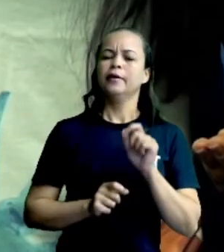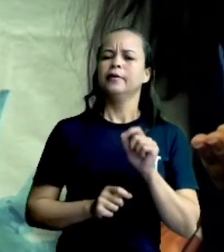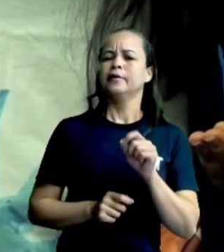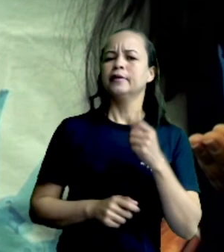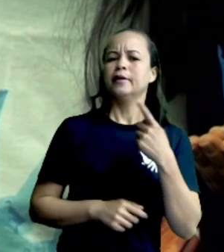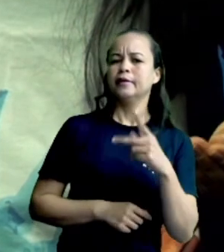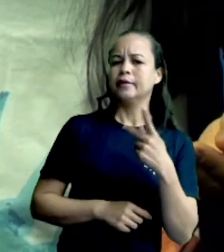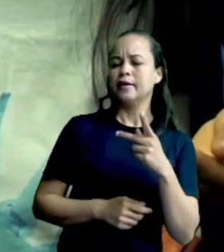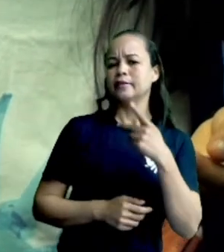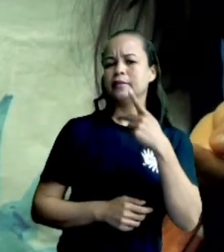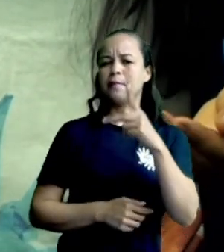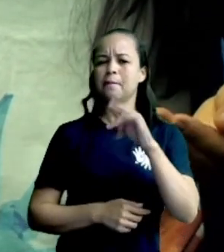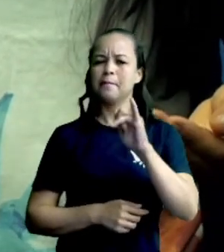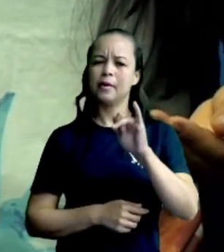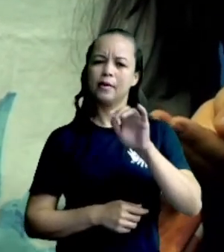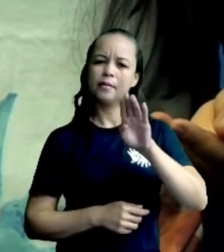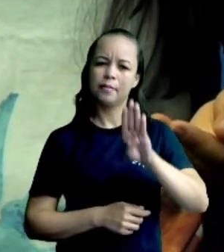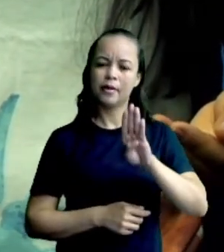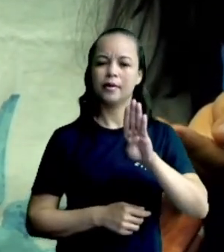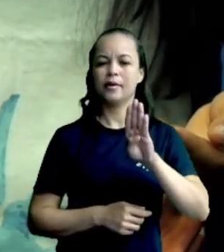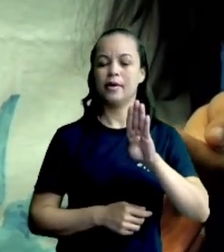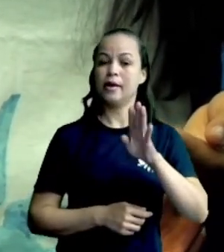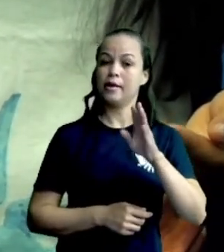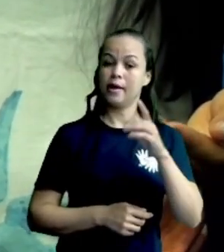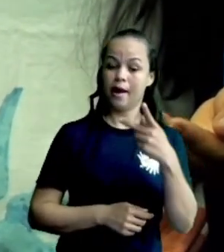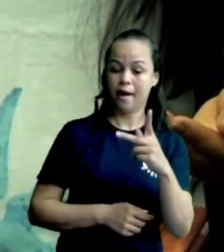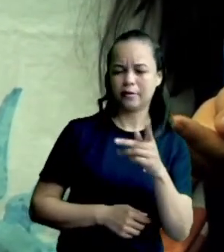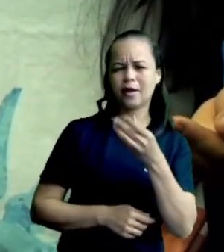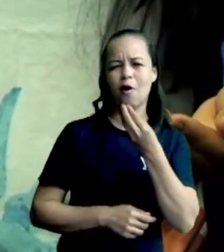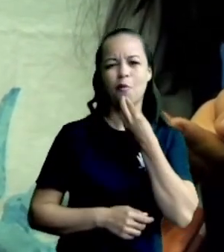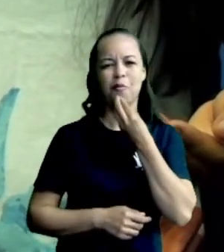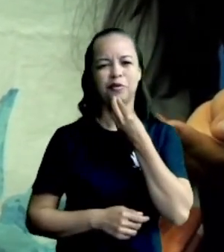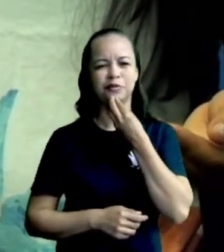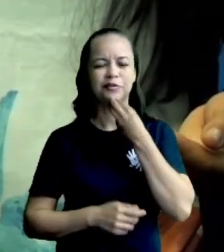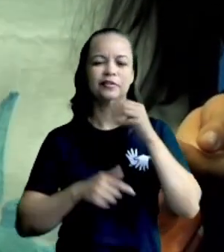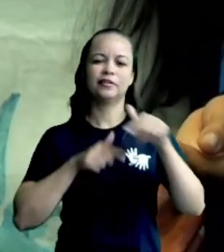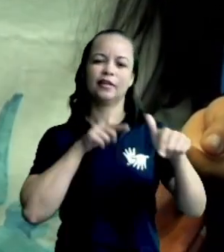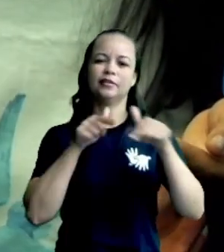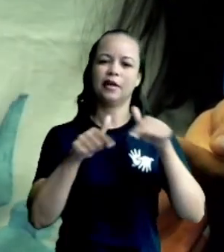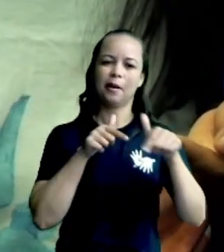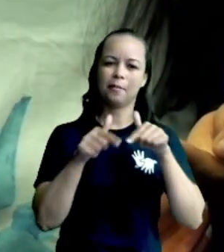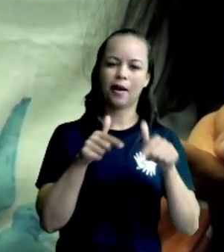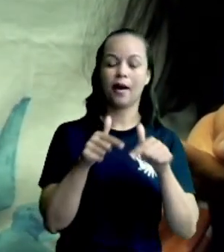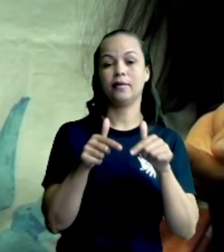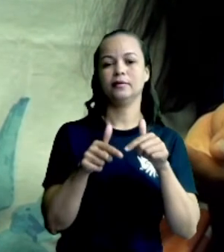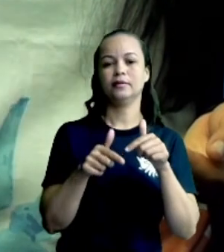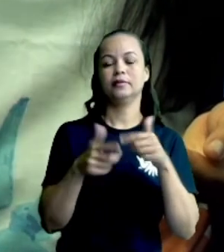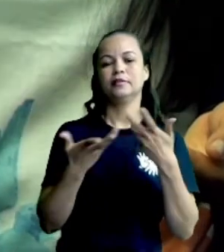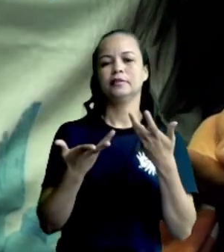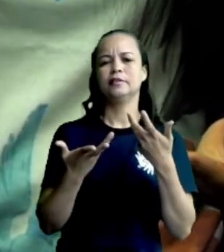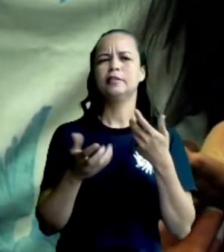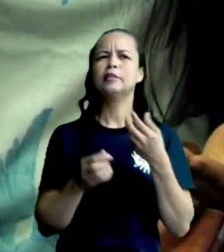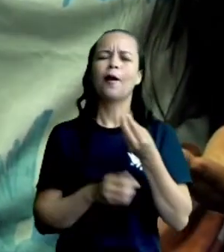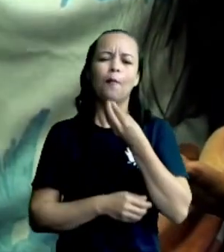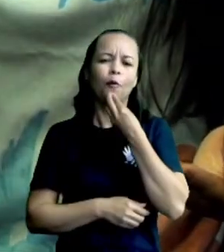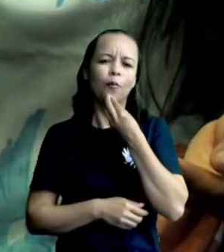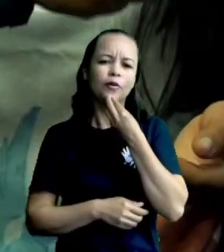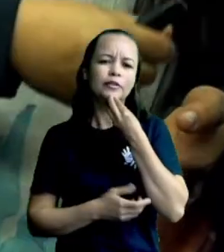esse PIB e que essa oportunidade de trabalho, que essa oportunidade